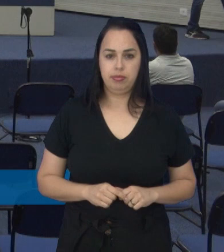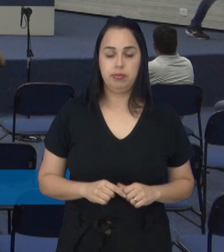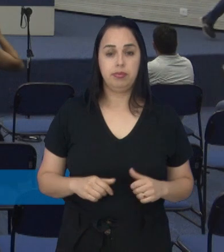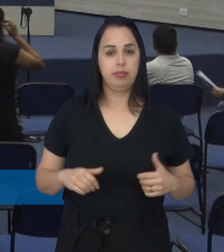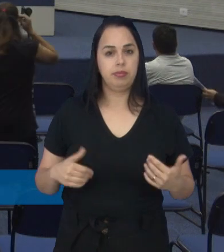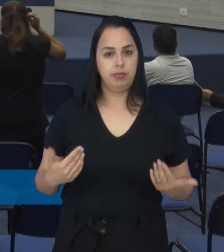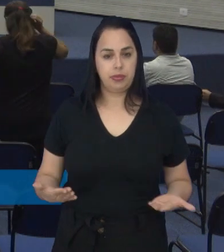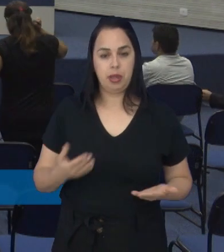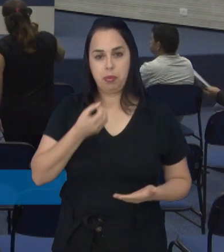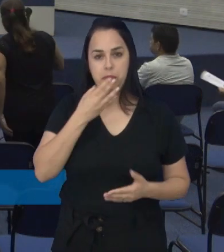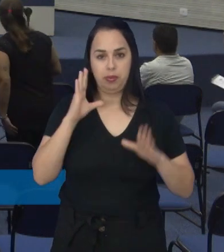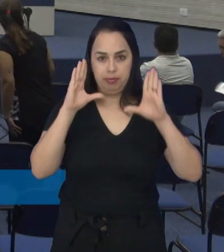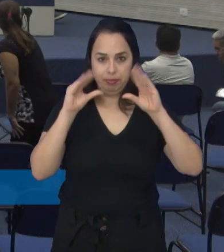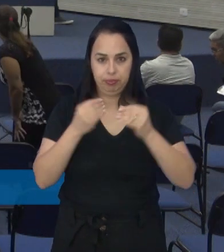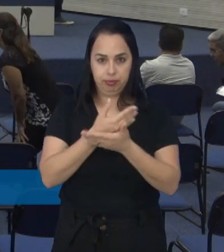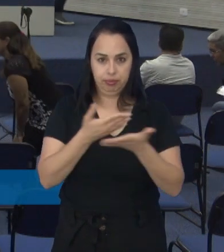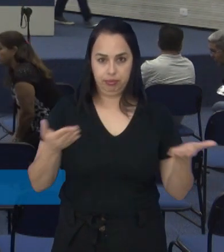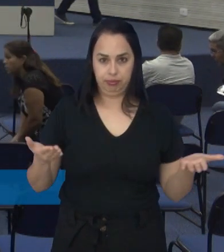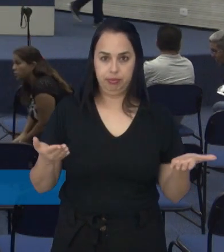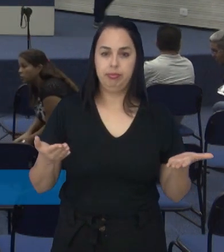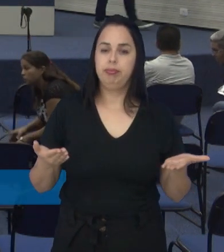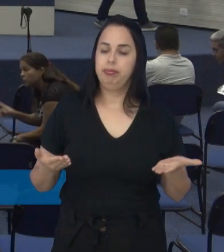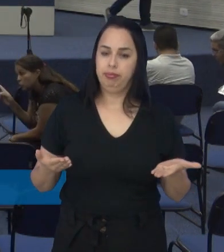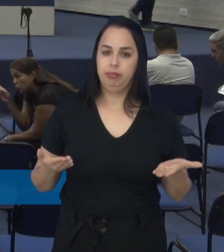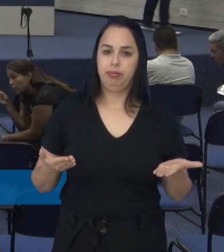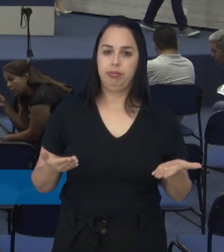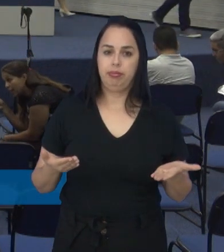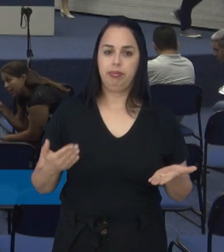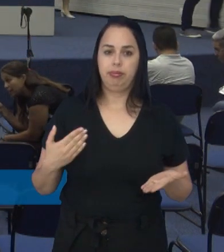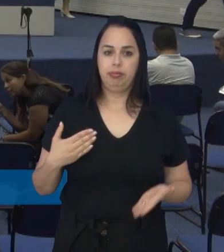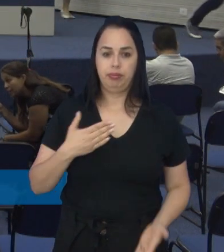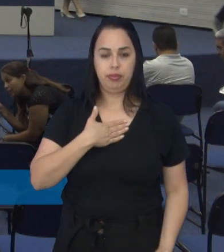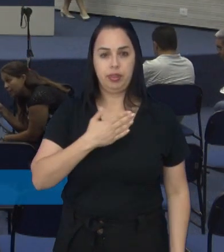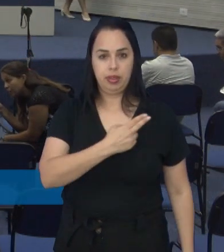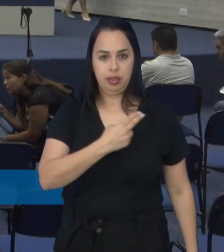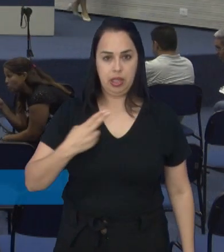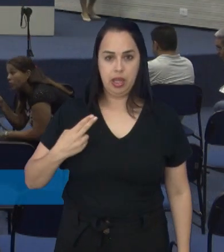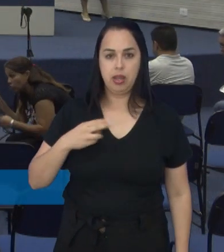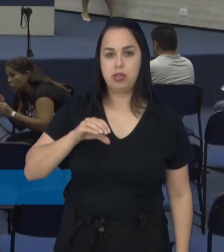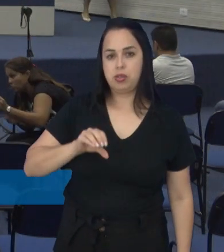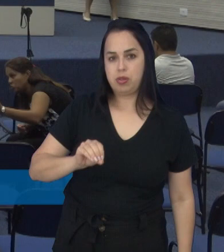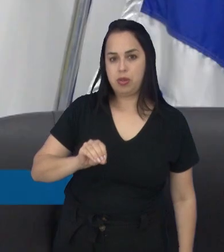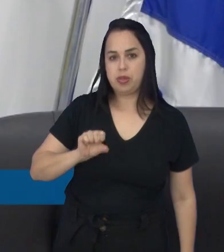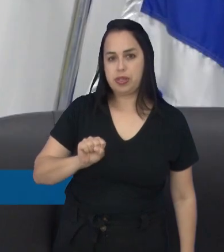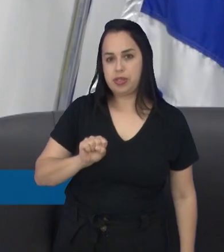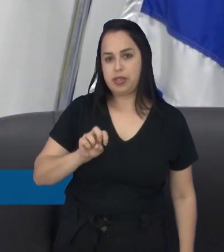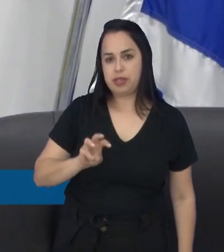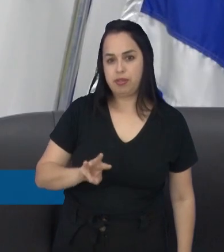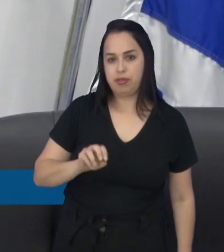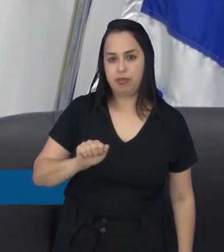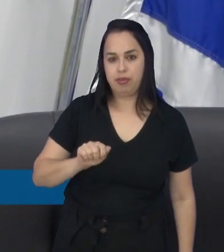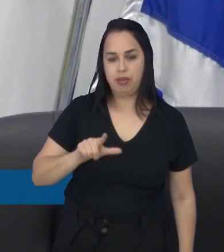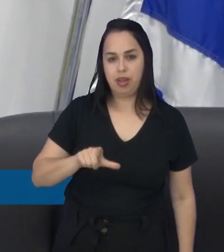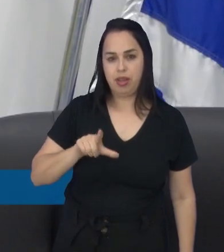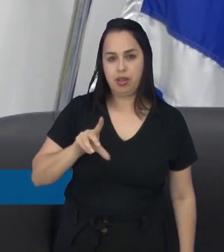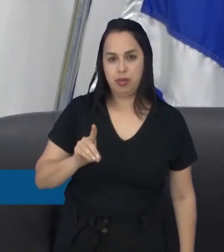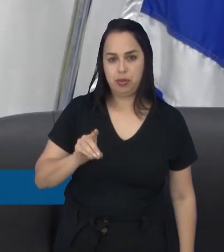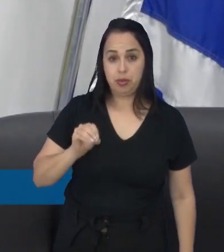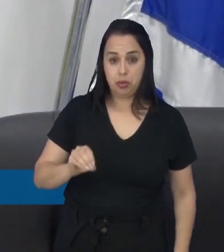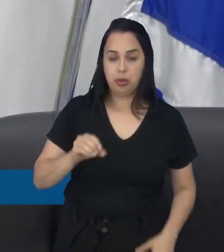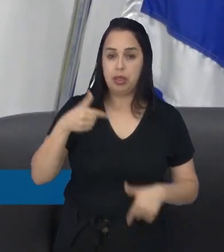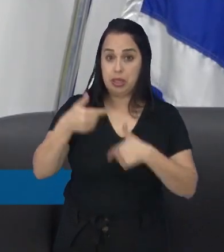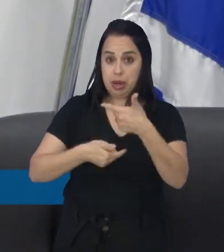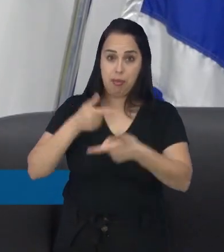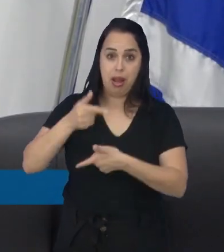bom boa noite a todos Osvaldo sou Servidor Público já de alguns anos na prefeitura vamos lá mas